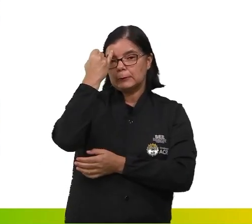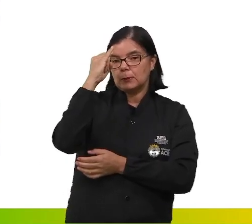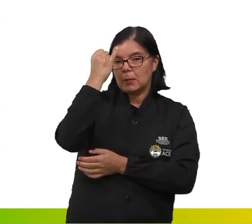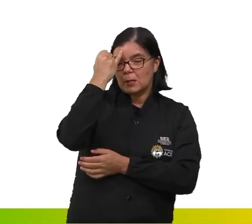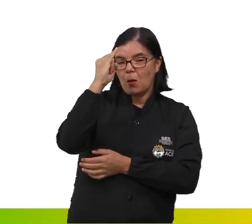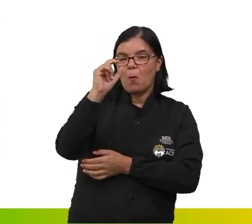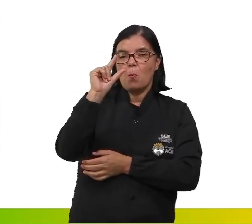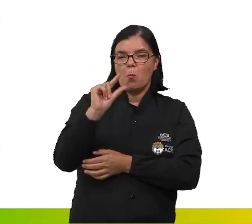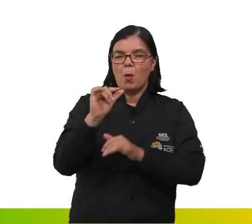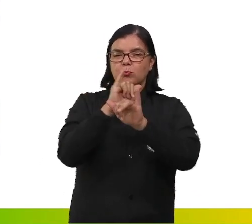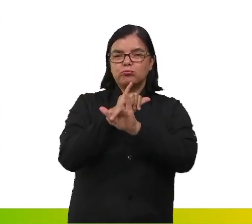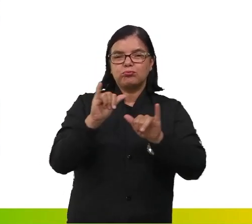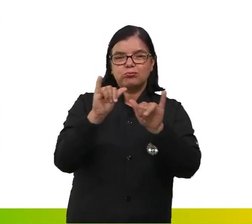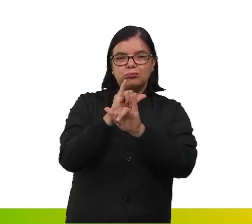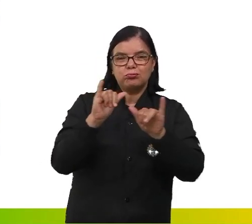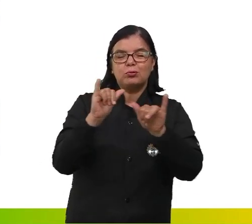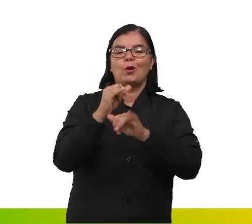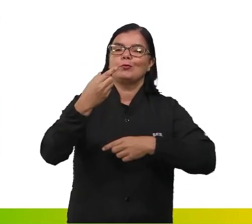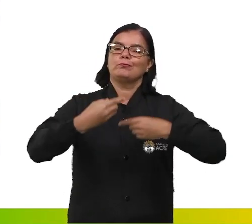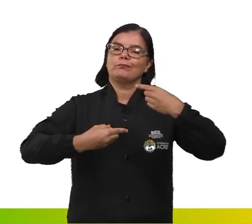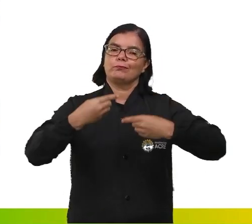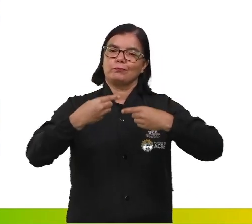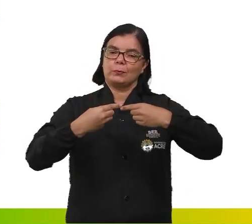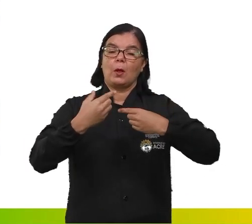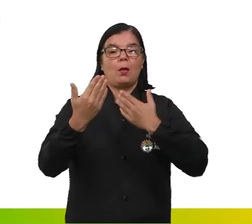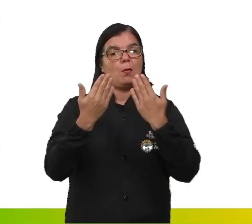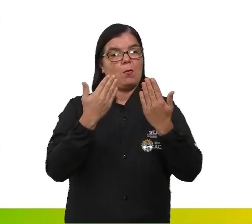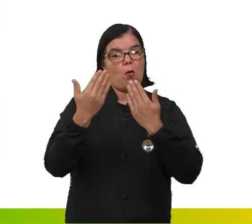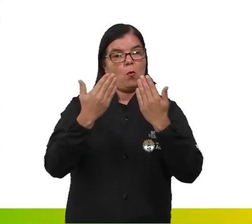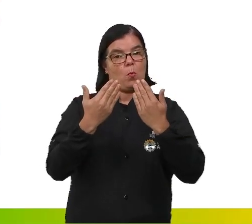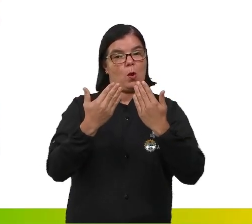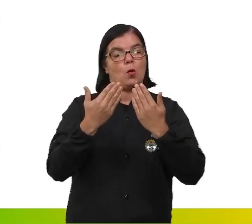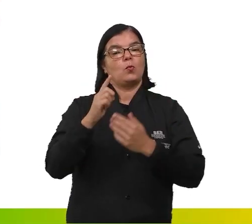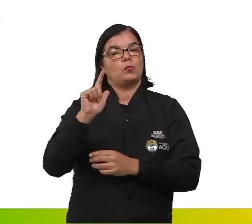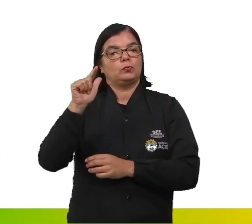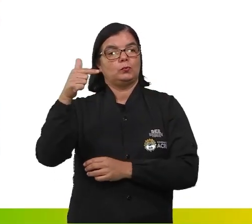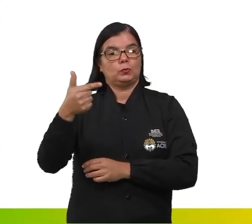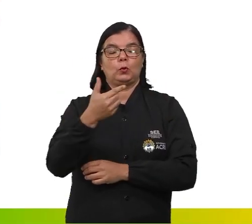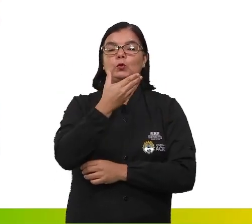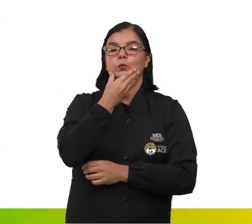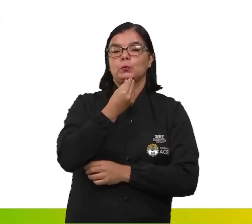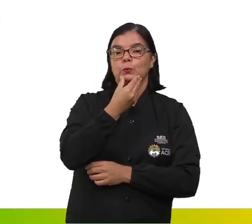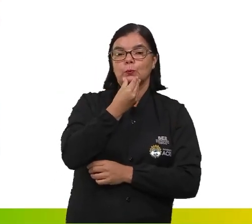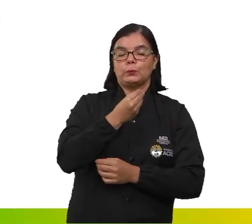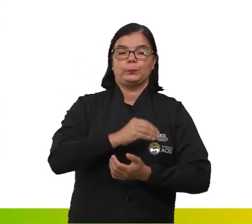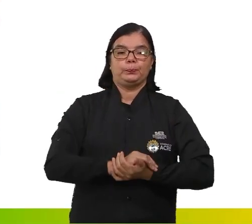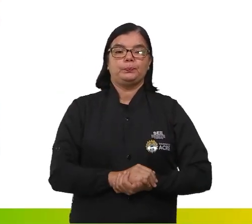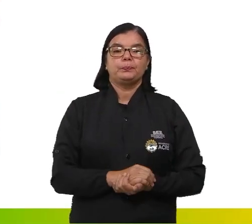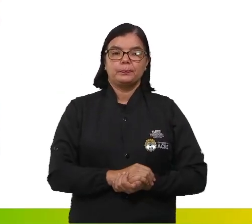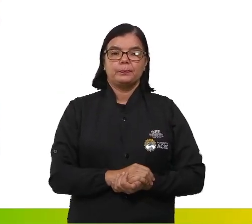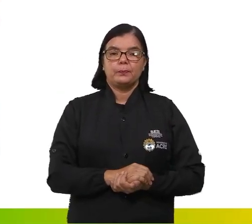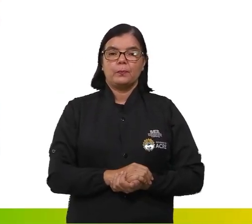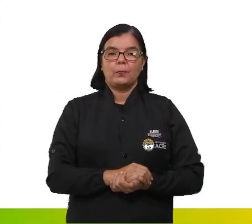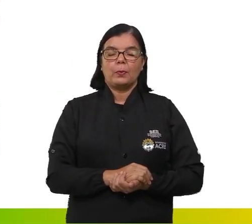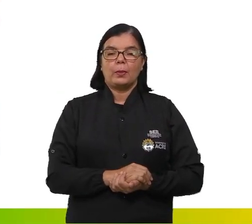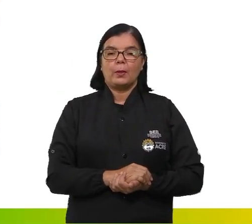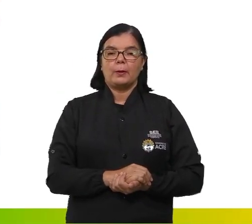ideias menos divulgadas e discutidas em comparação com seus colegas homens.